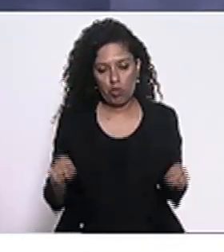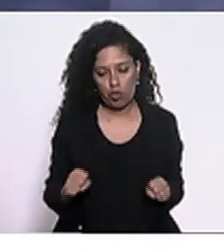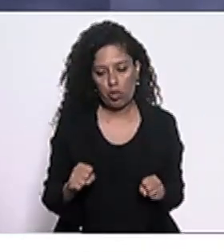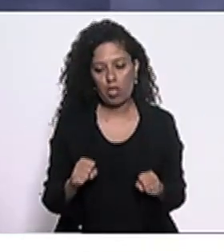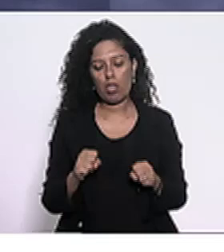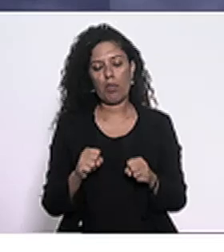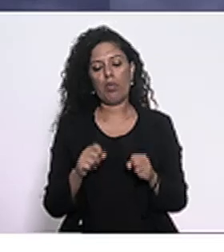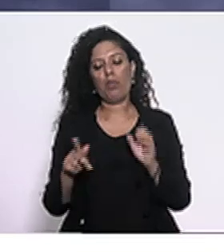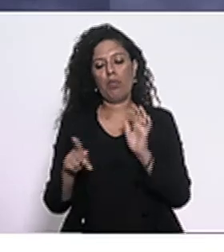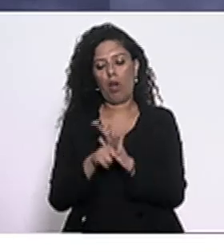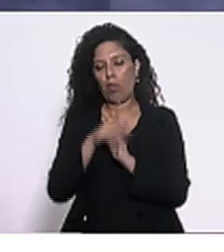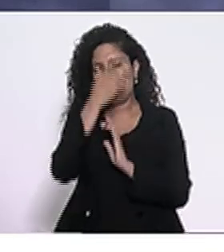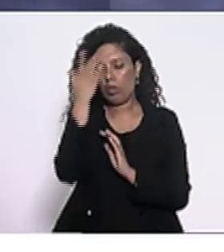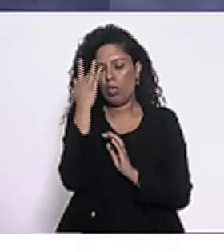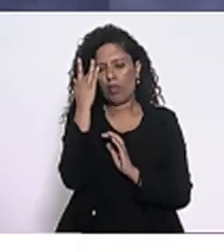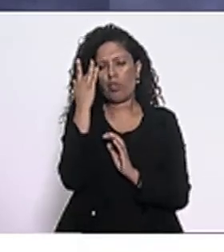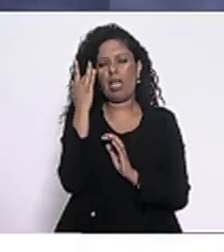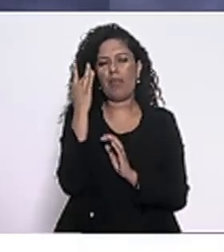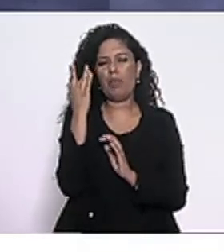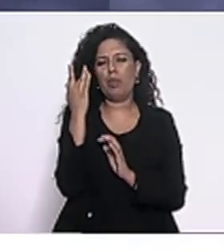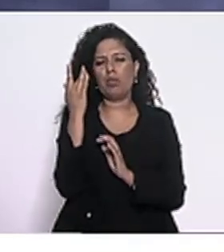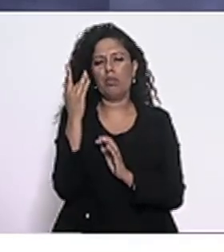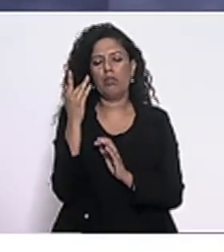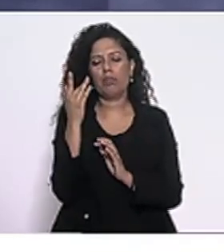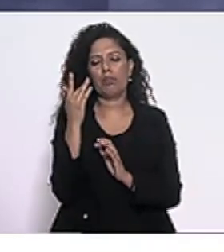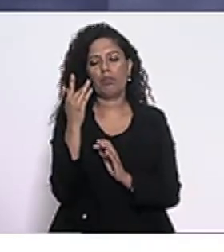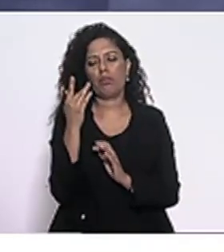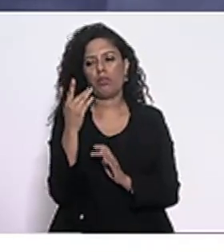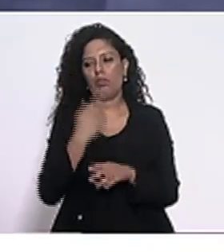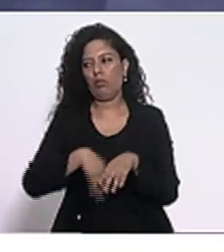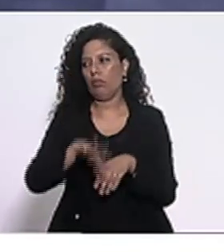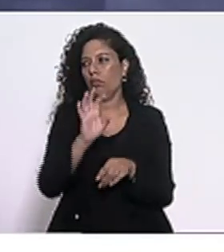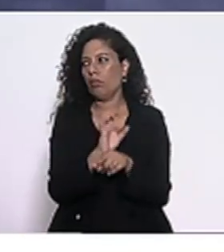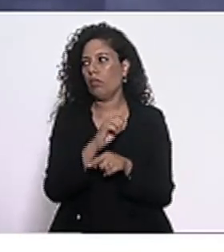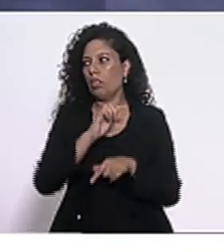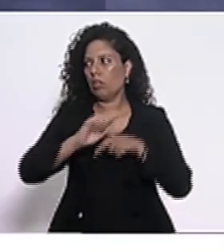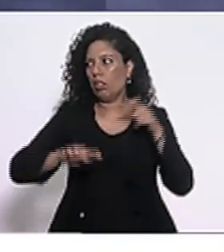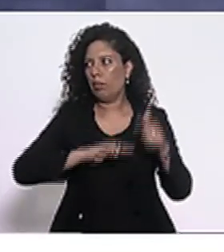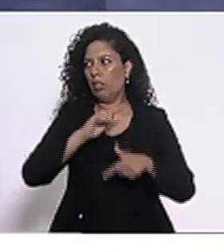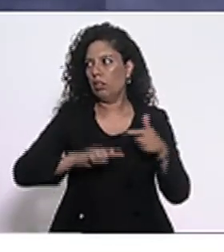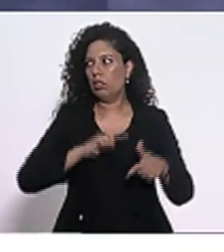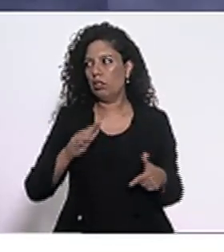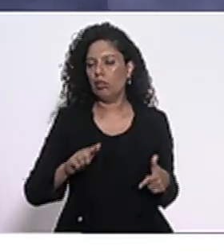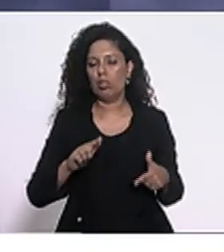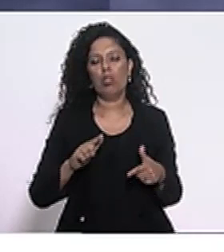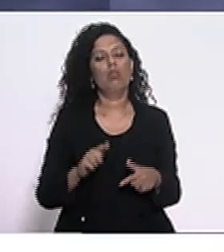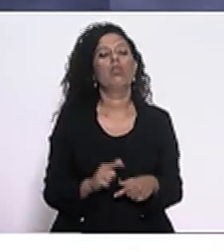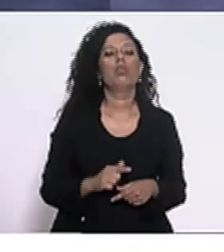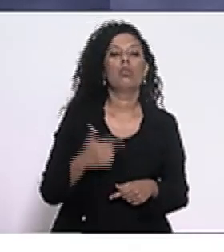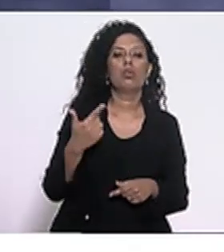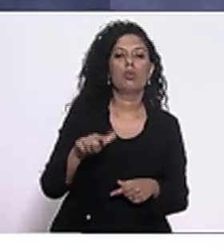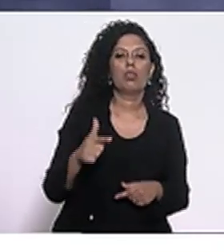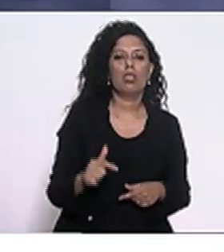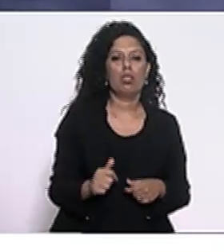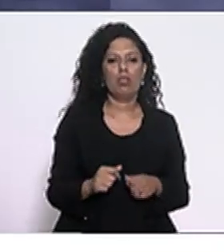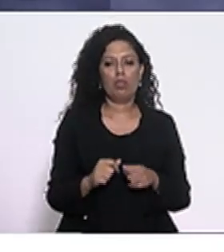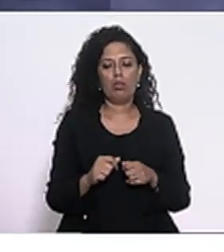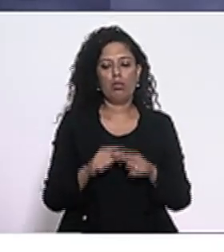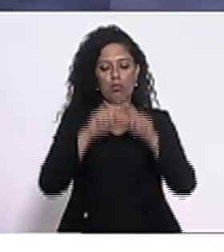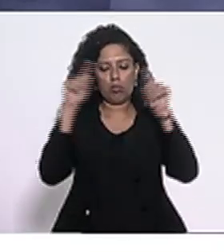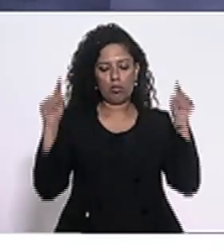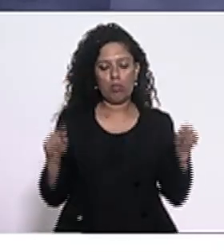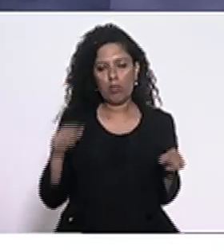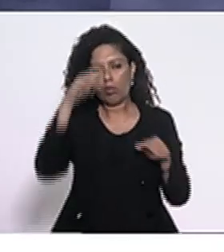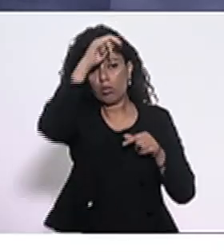sendo totalmente gerido pela PGE. Então, nós estamos vivendo aí um processo de